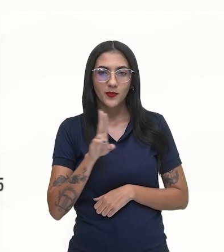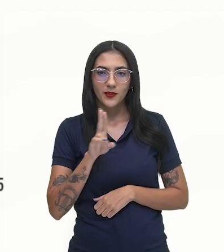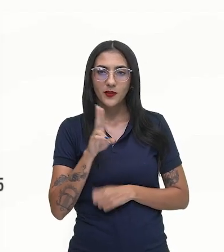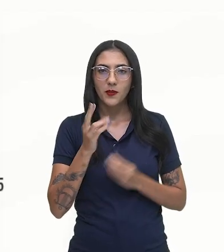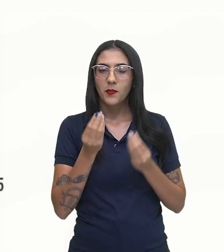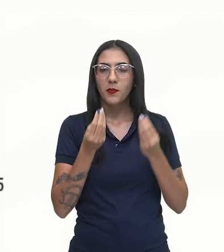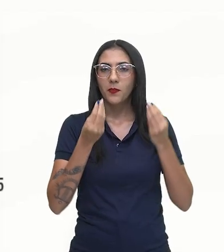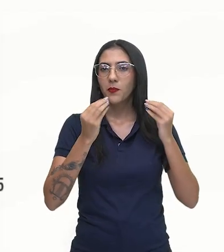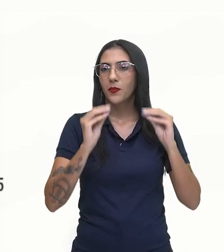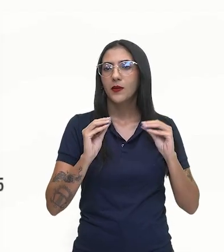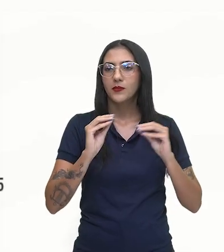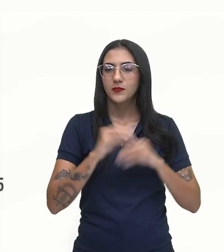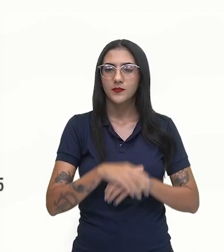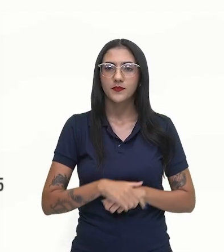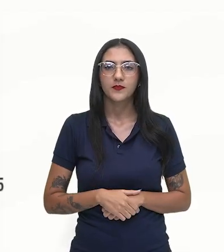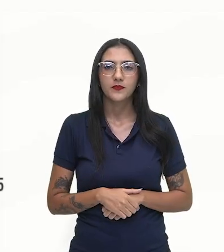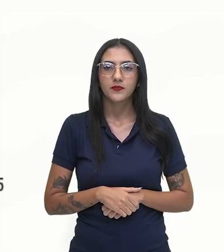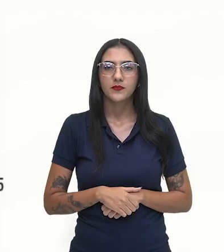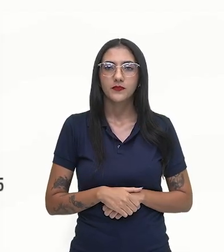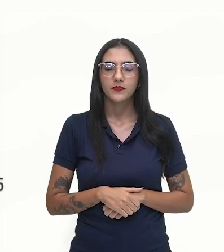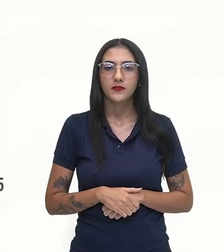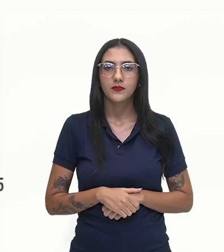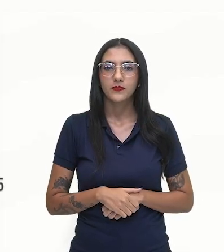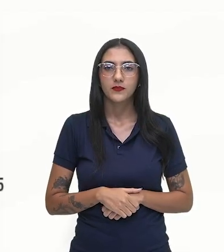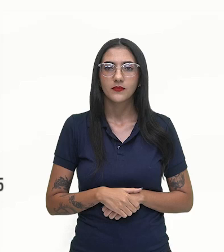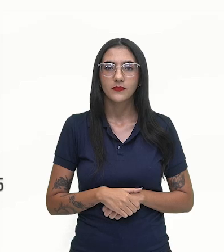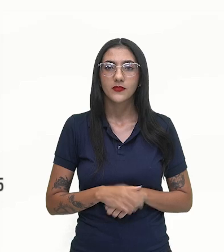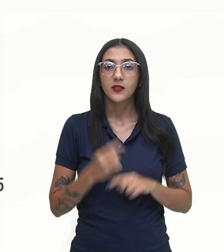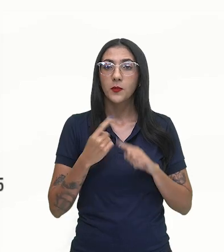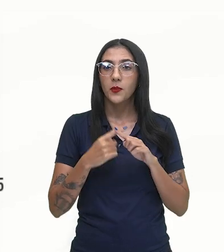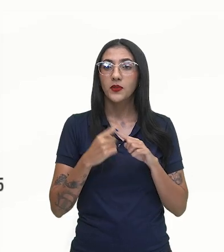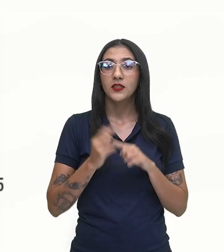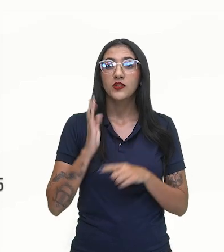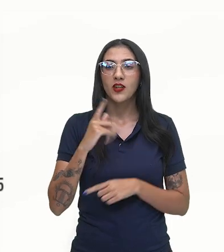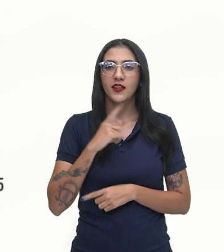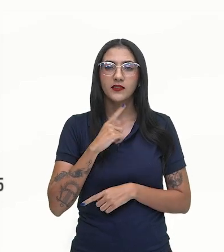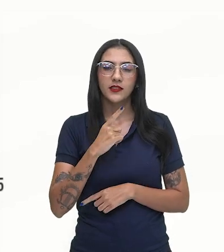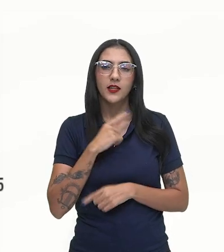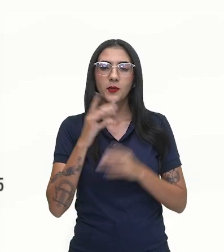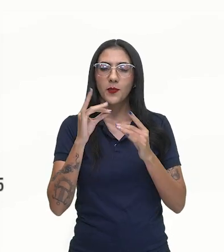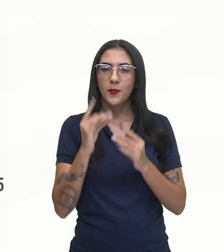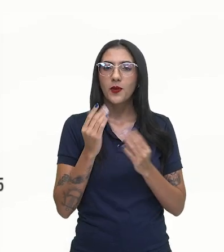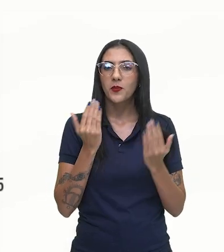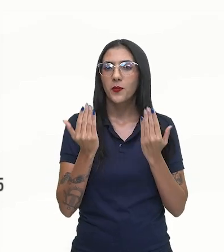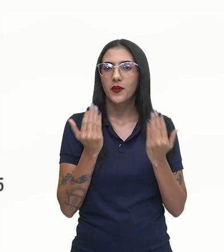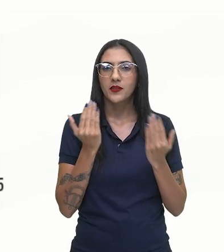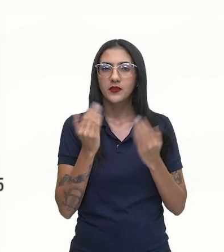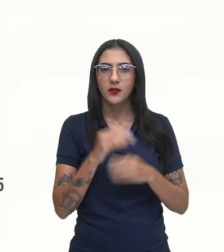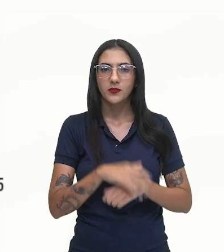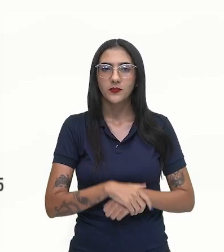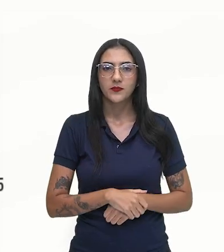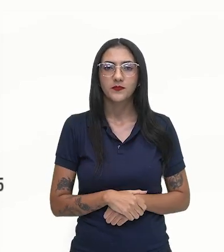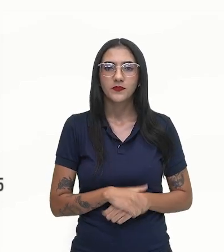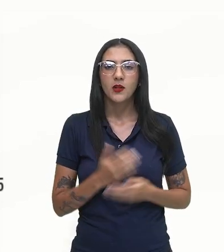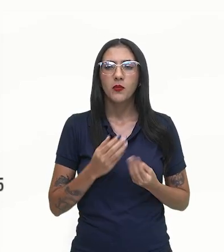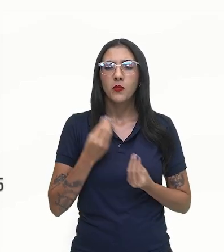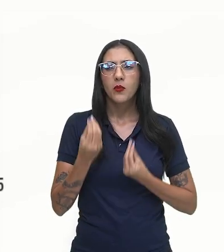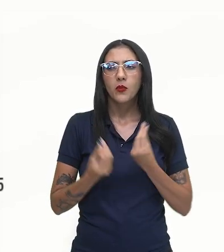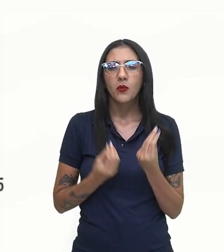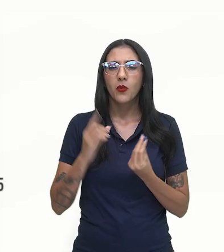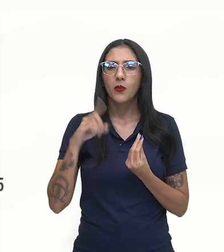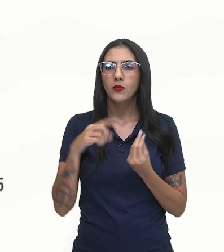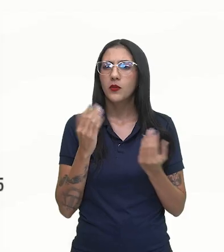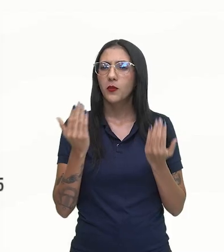Aqui, porque é o comparativo, né? Como que seria aí o